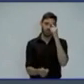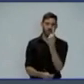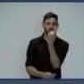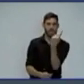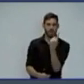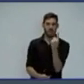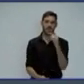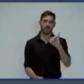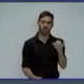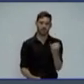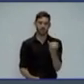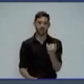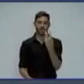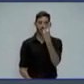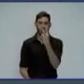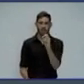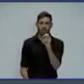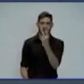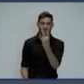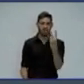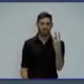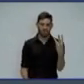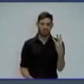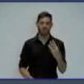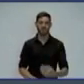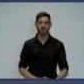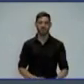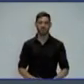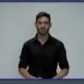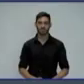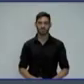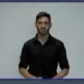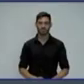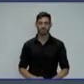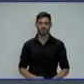janeiro de 2023. Assim será.